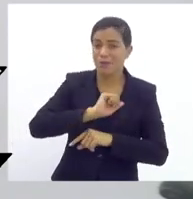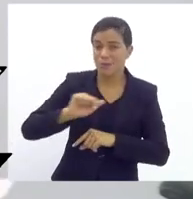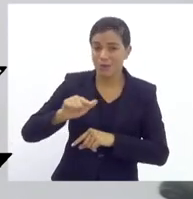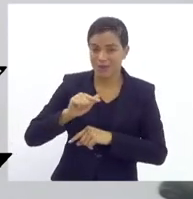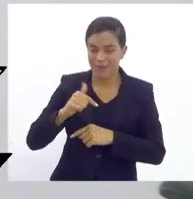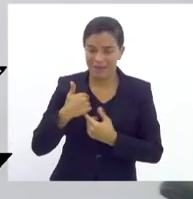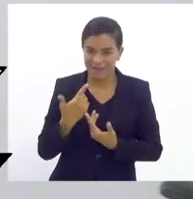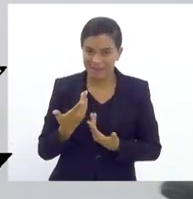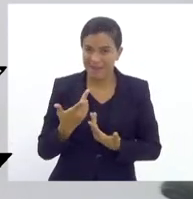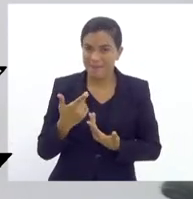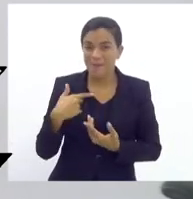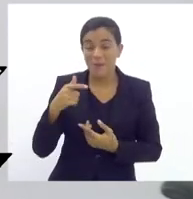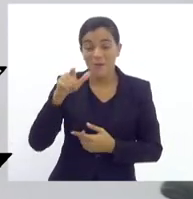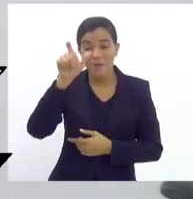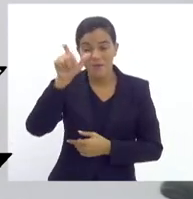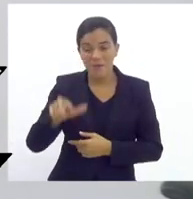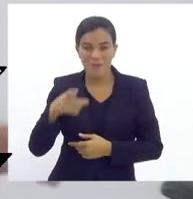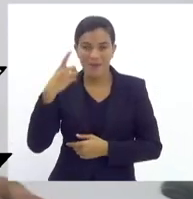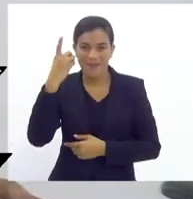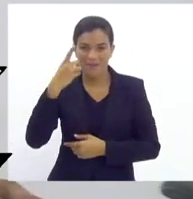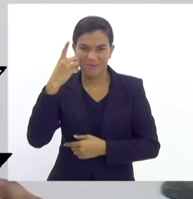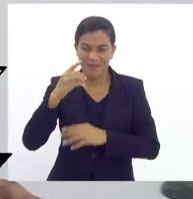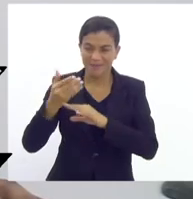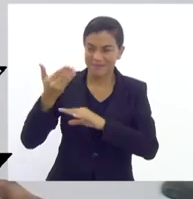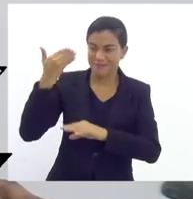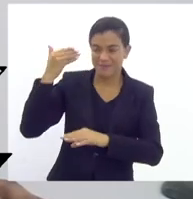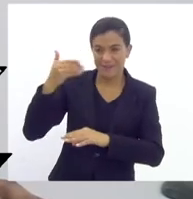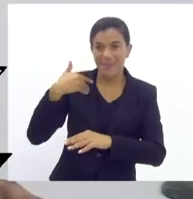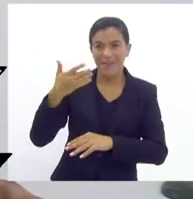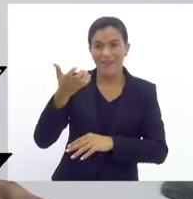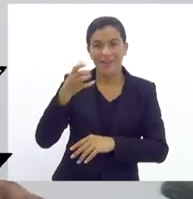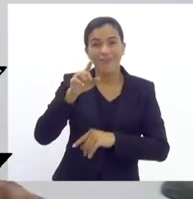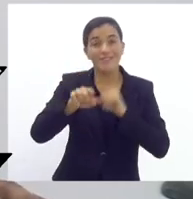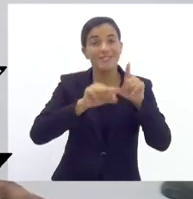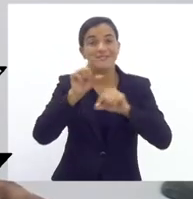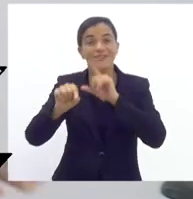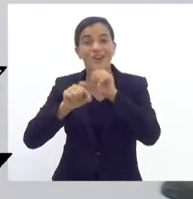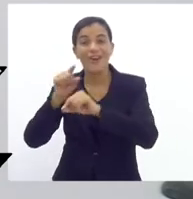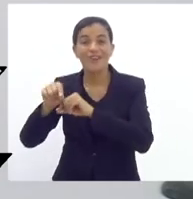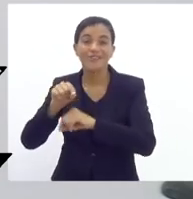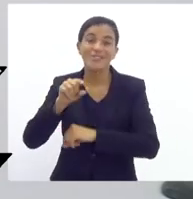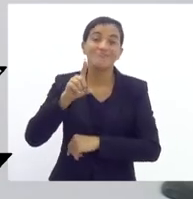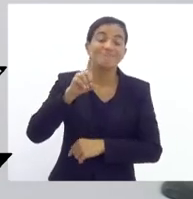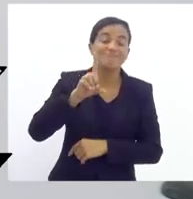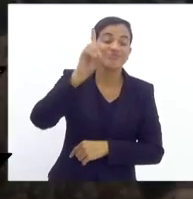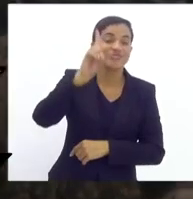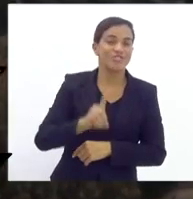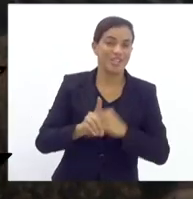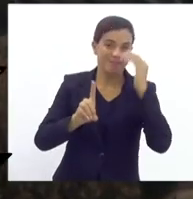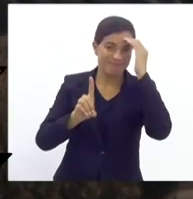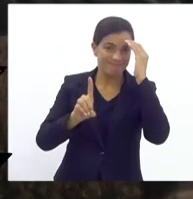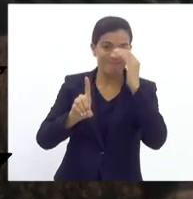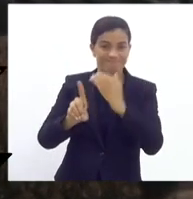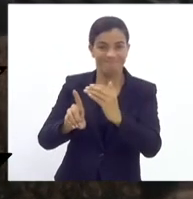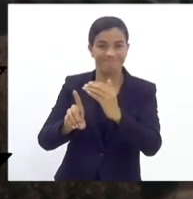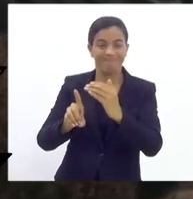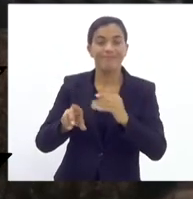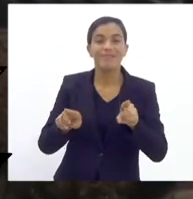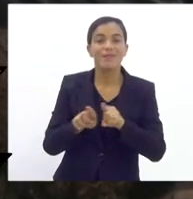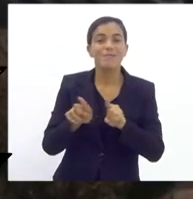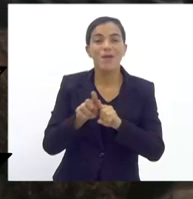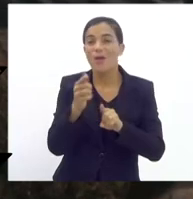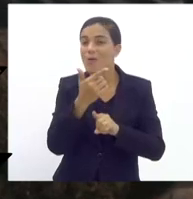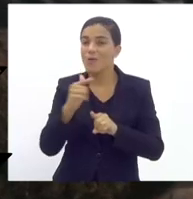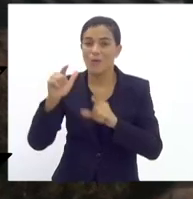uma parlamentar falada que algum tempo a gente quer que vocês tenham a opção de voto direito e aí é do de um outro lugar